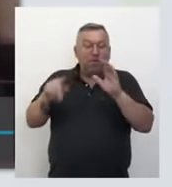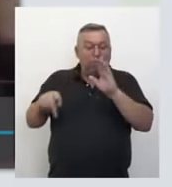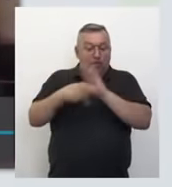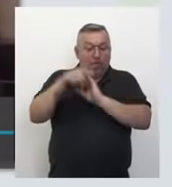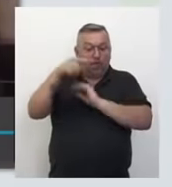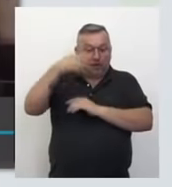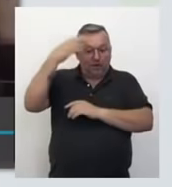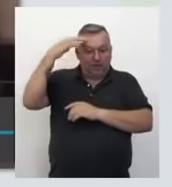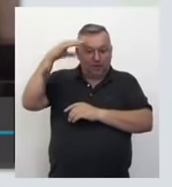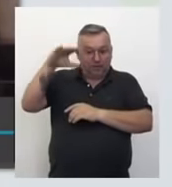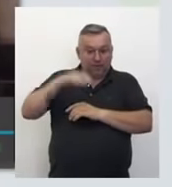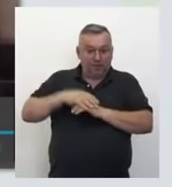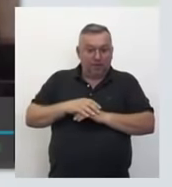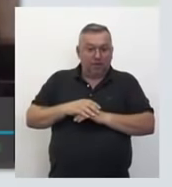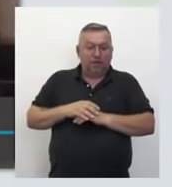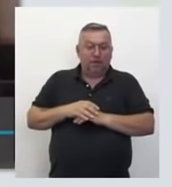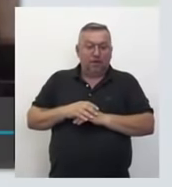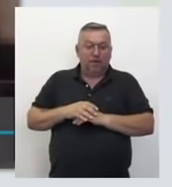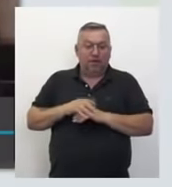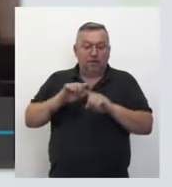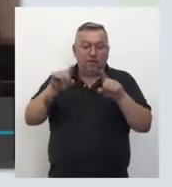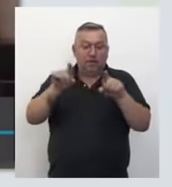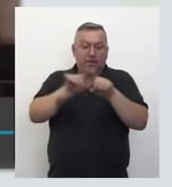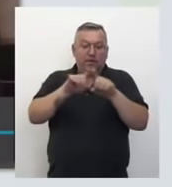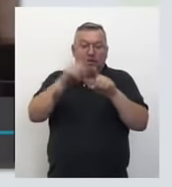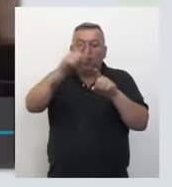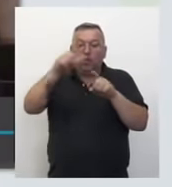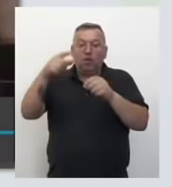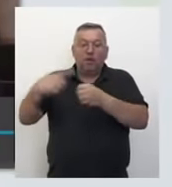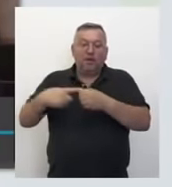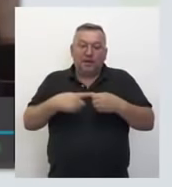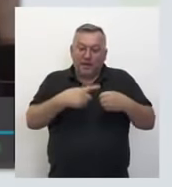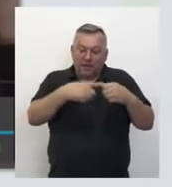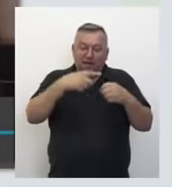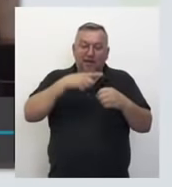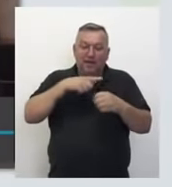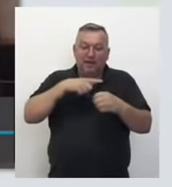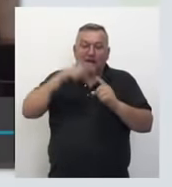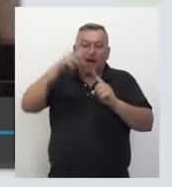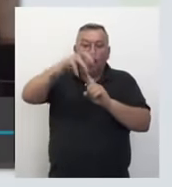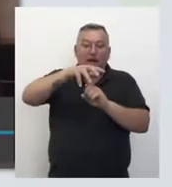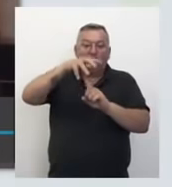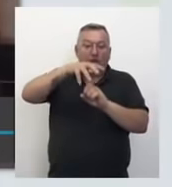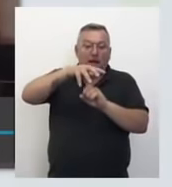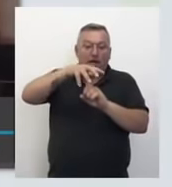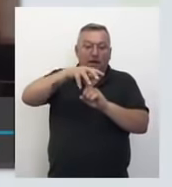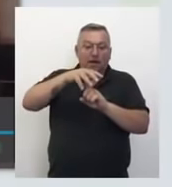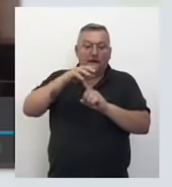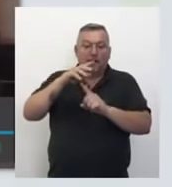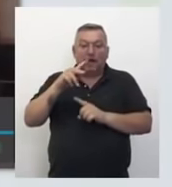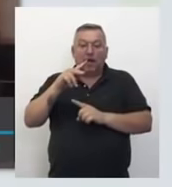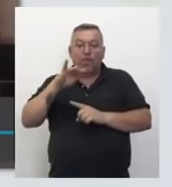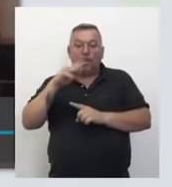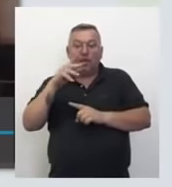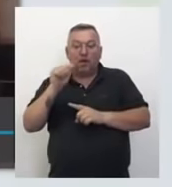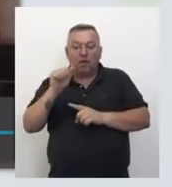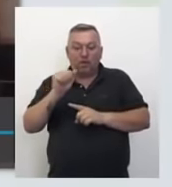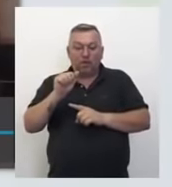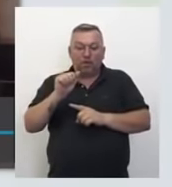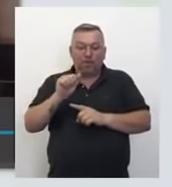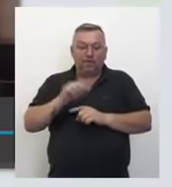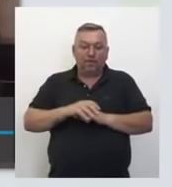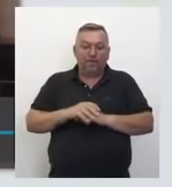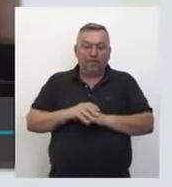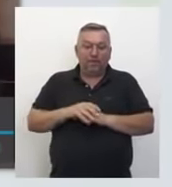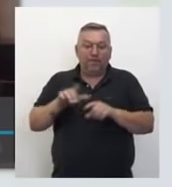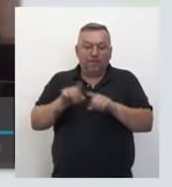região, também não só da minha região, né, mas de outras cidades que tem a araucária, que é o pinhão, que é a semente dessa planta. Então,